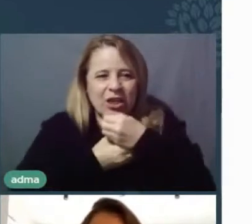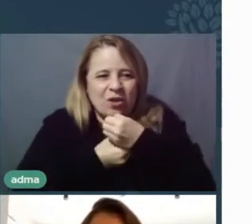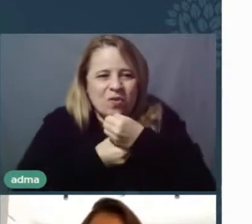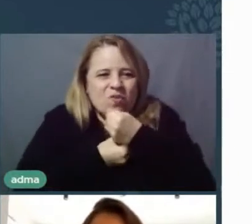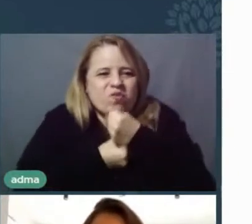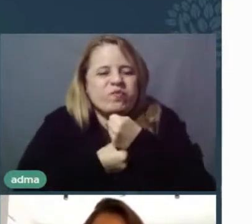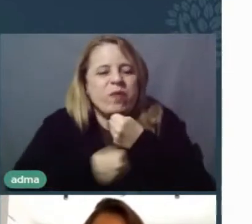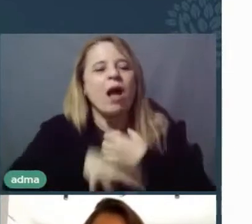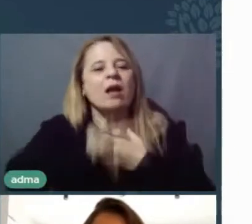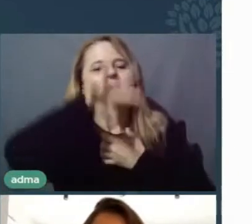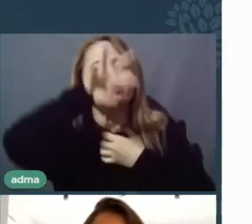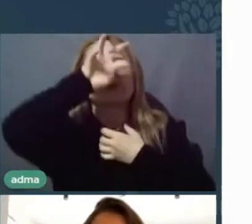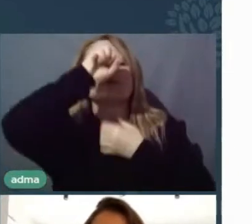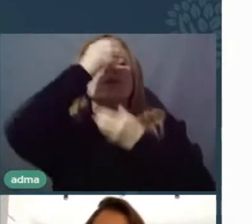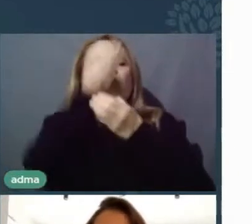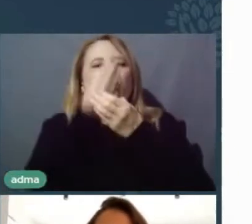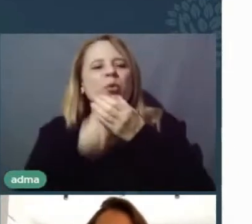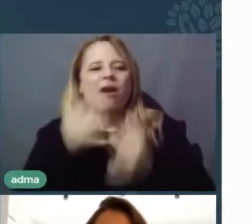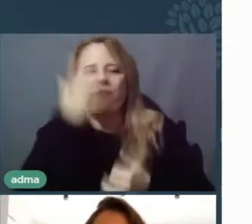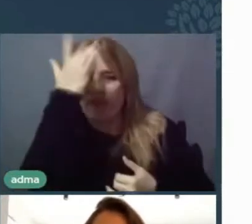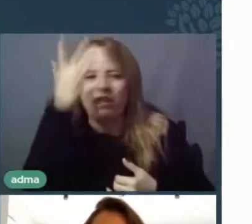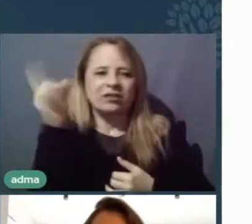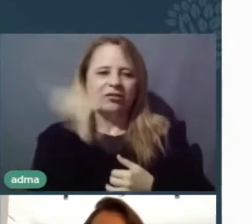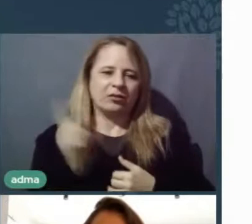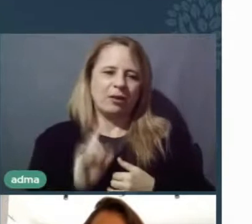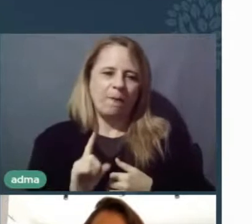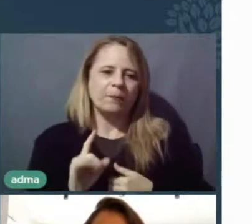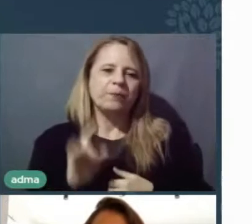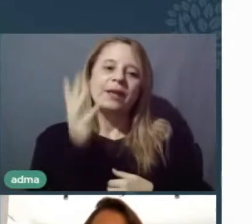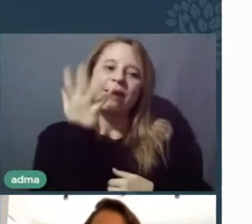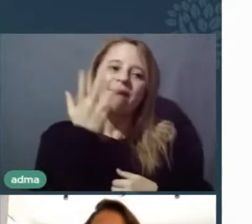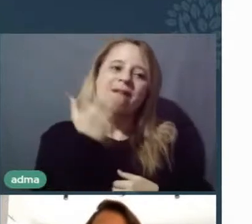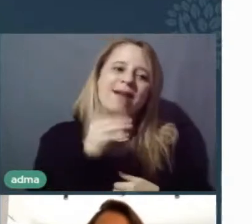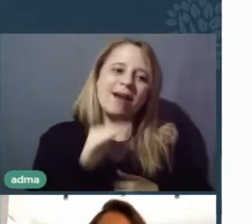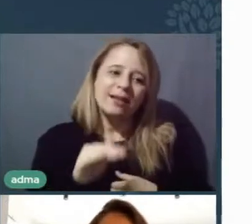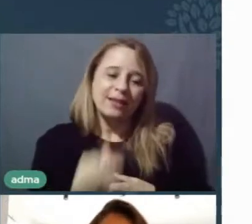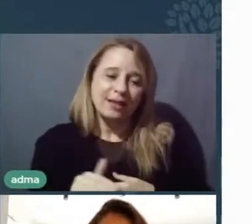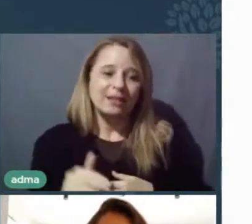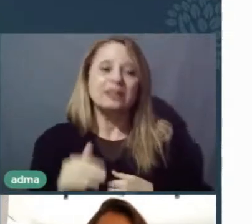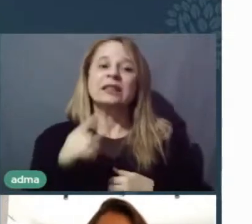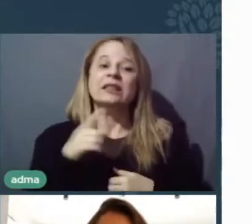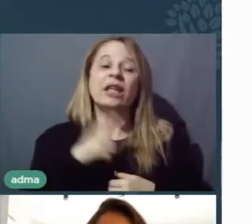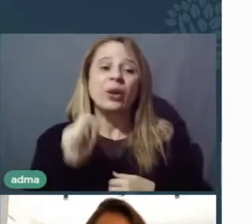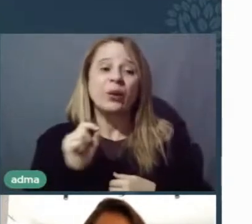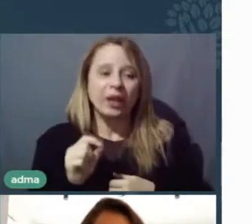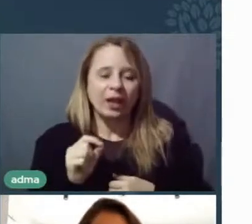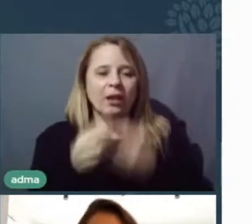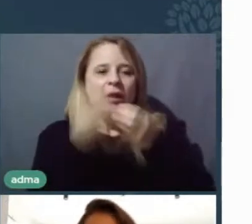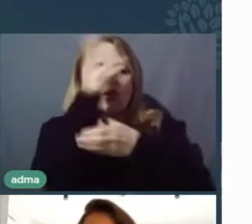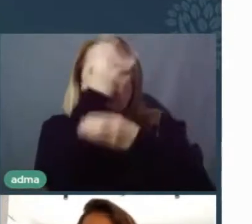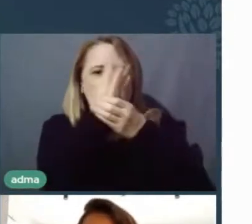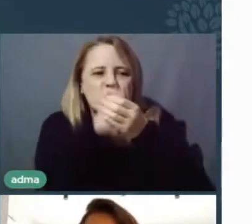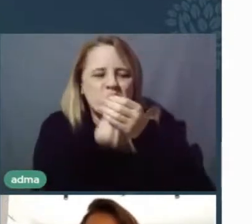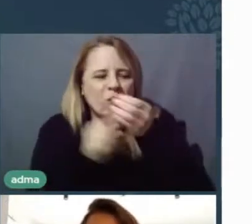mais dificuldade para esse ar passar. E a criança e o adolescente com asma, eles permanecem com essa via aérea